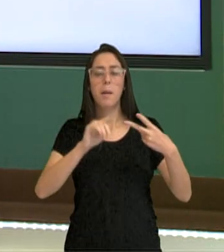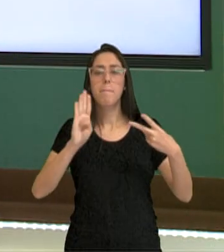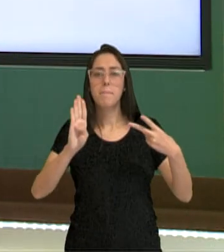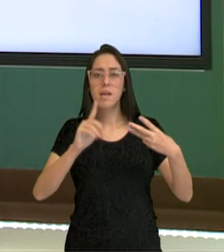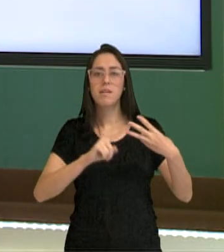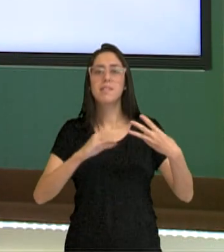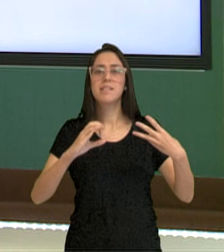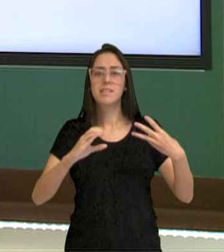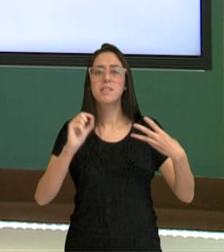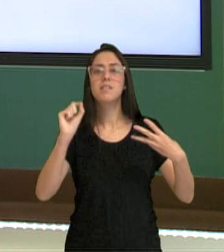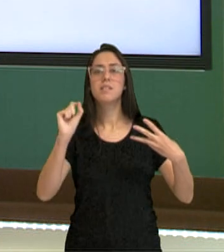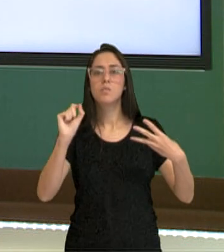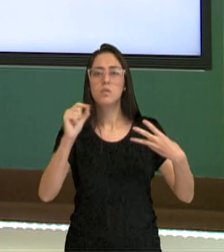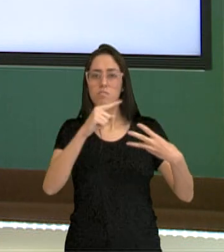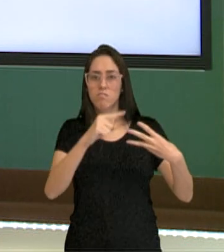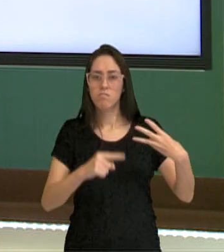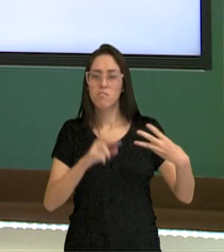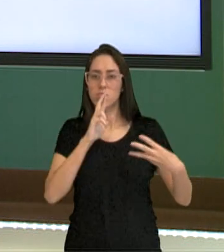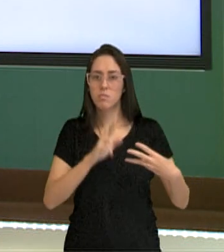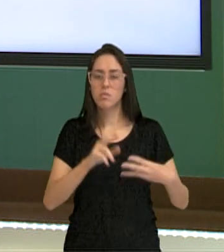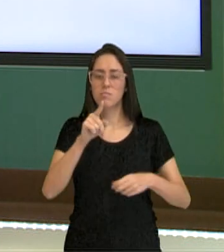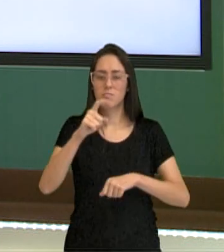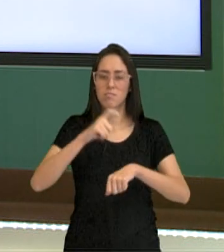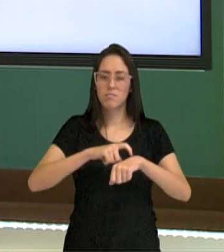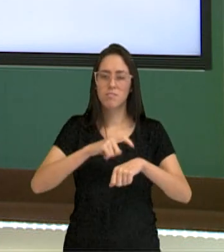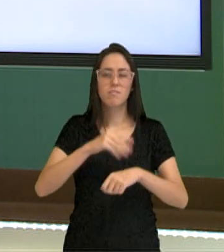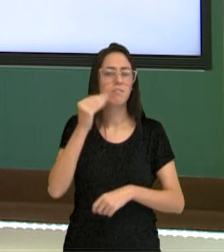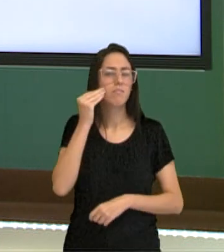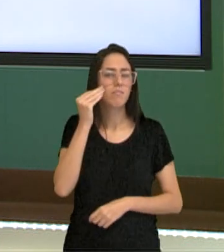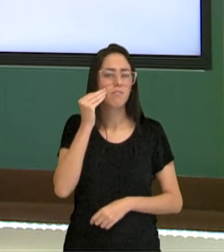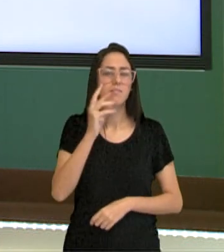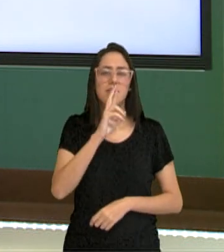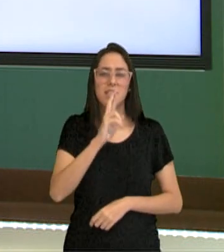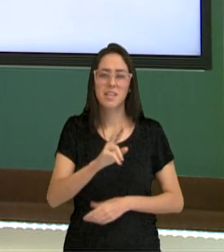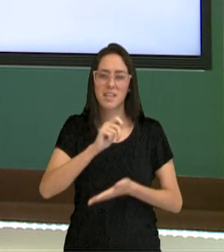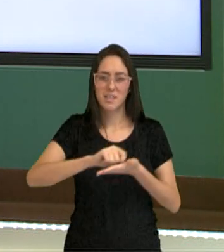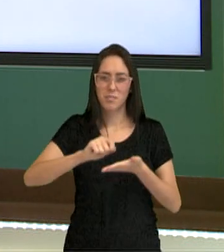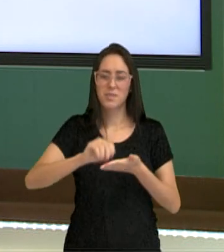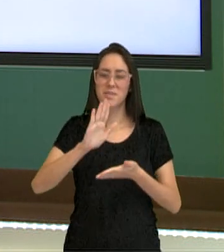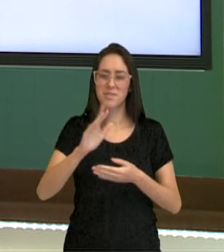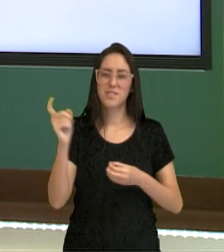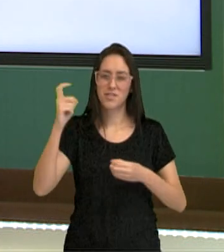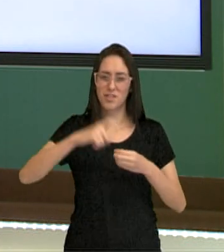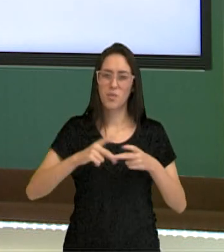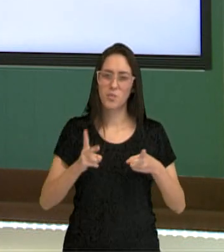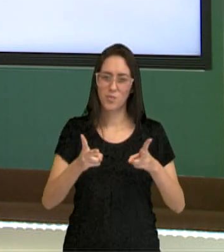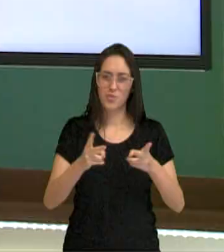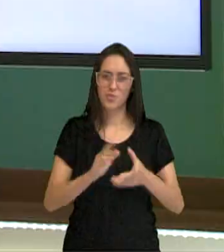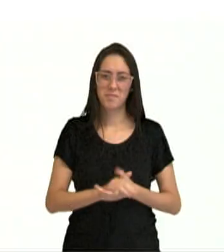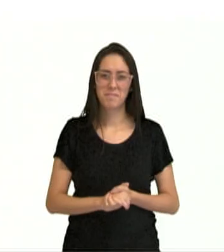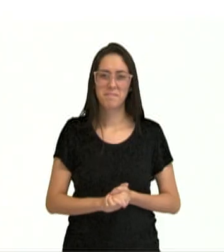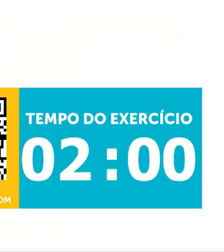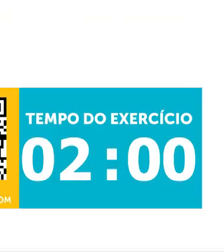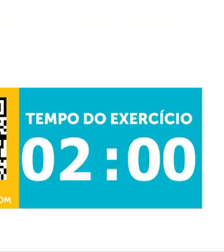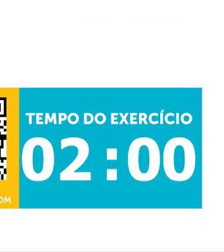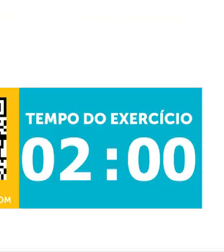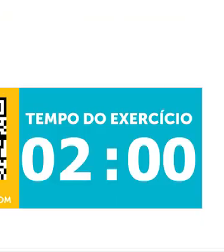segunda e quem é o y na terceira. Eu vou dar um tempo para você registrar um pouco aí e a gente já volta para corrigir, tá bom?